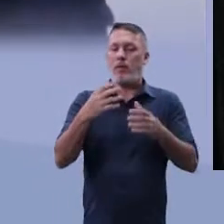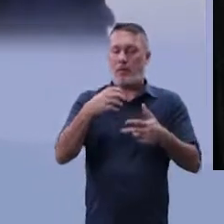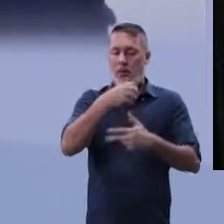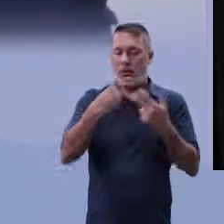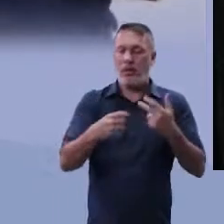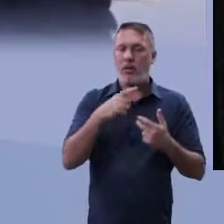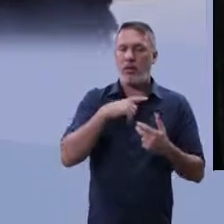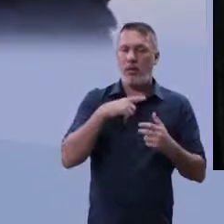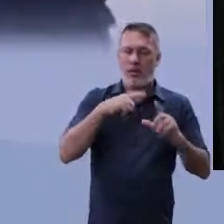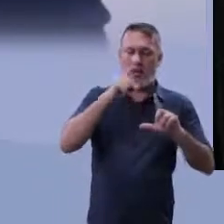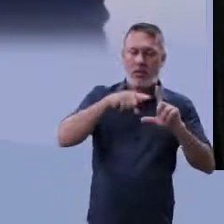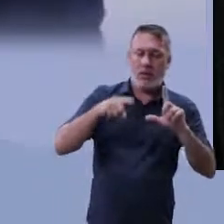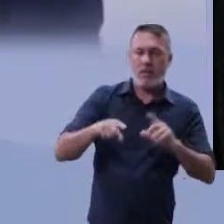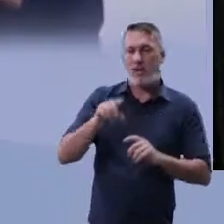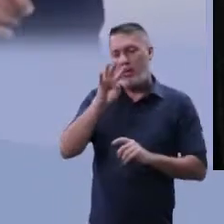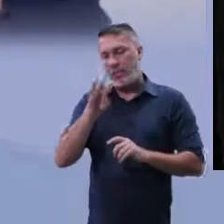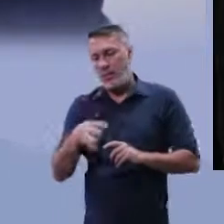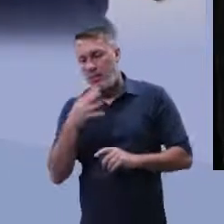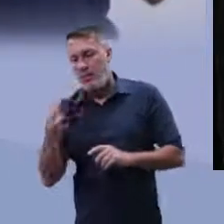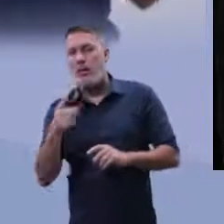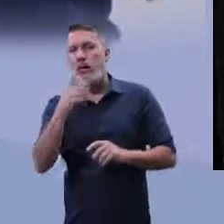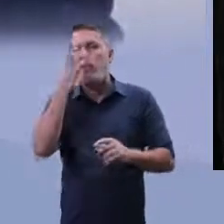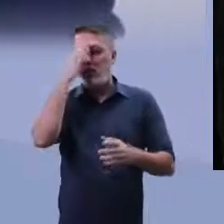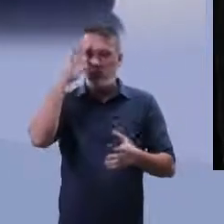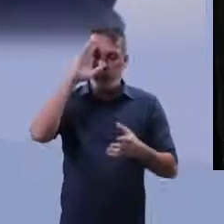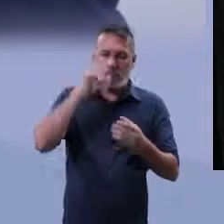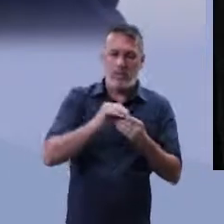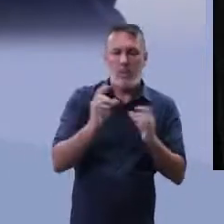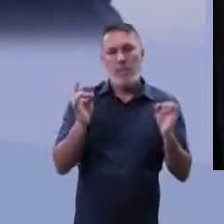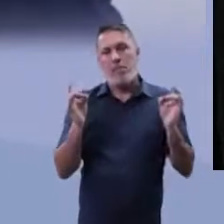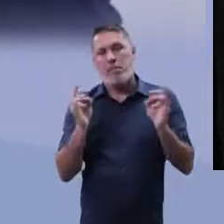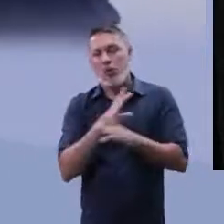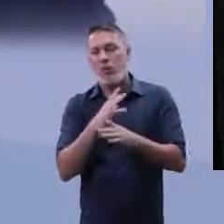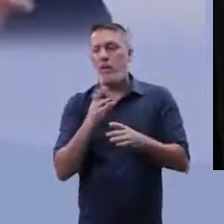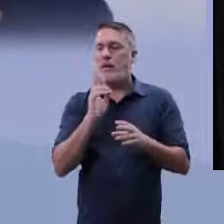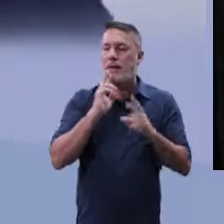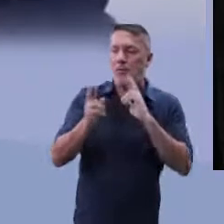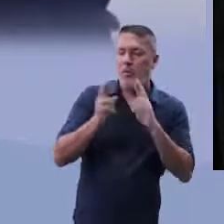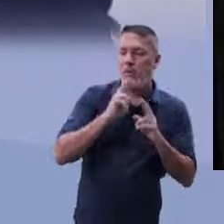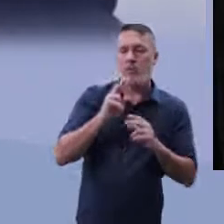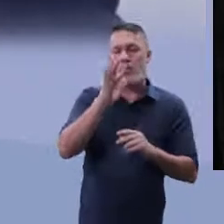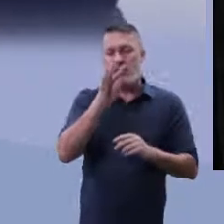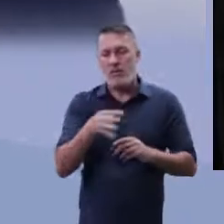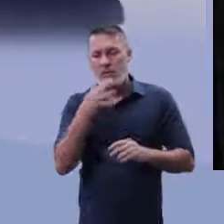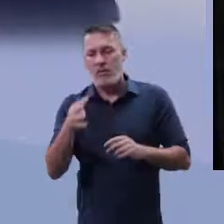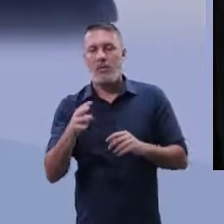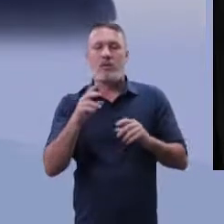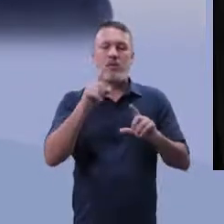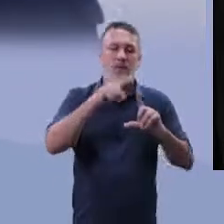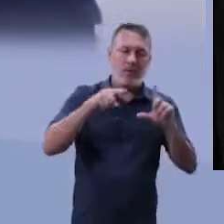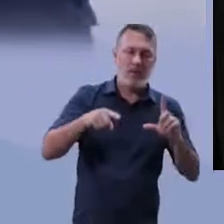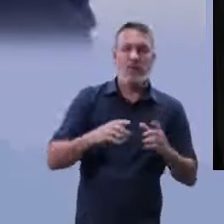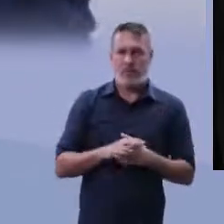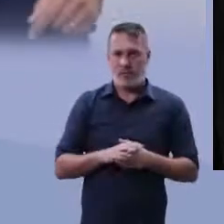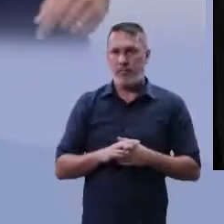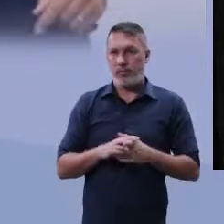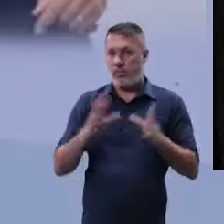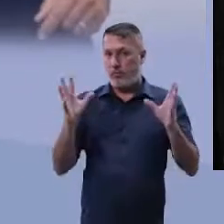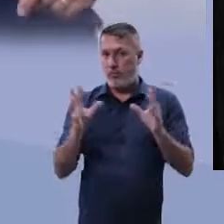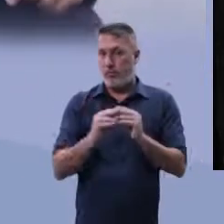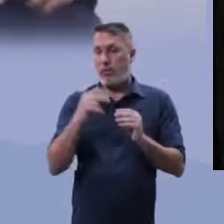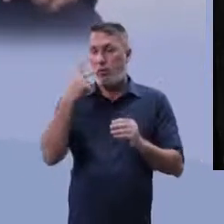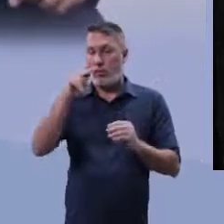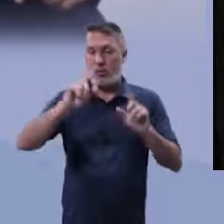dar um gráfico ou uma tabela e pedir para você interpretar, né, concluir alguma coisa a partir daquele gráfico ou daquela tabela. Vamos